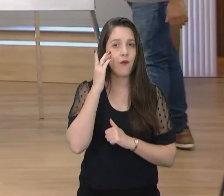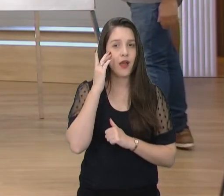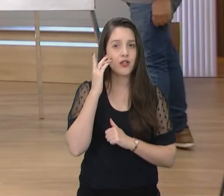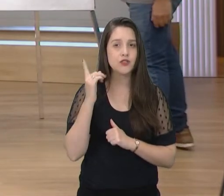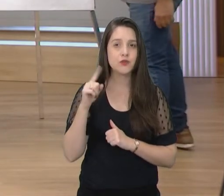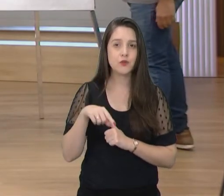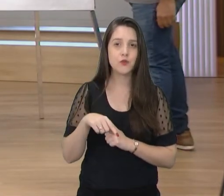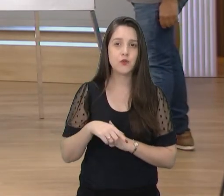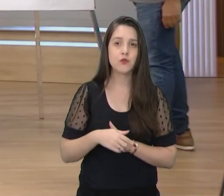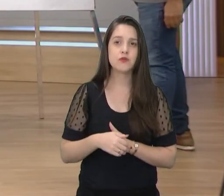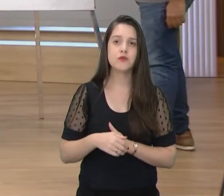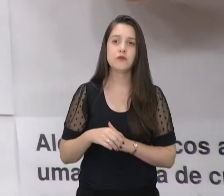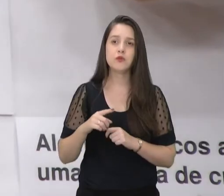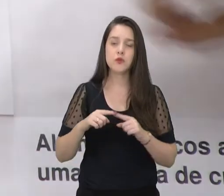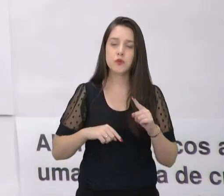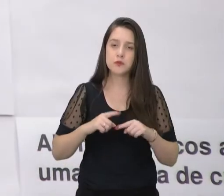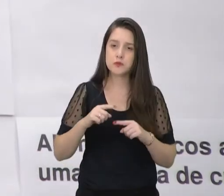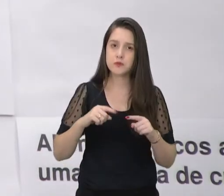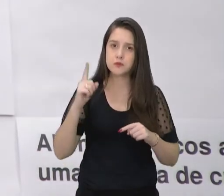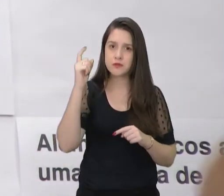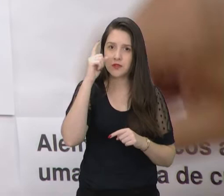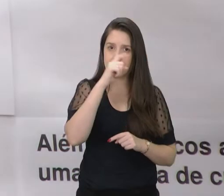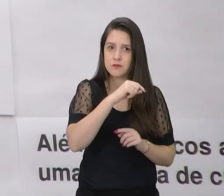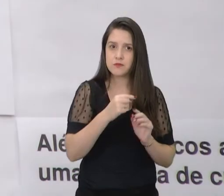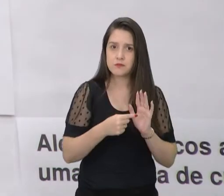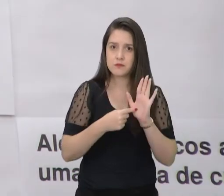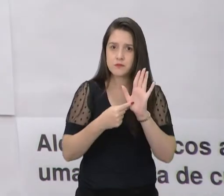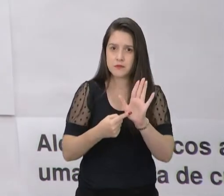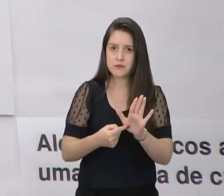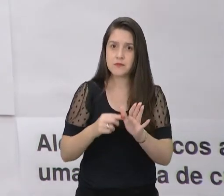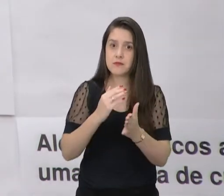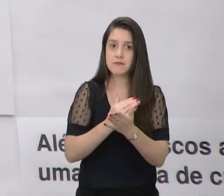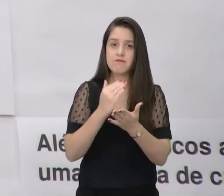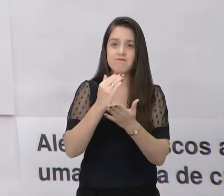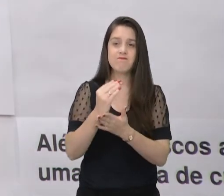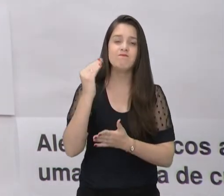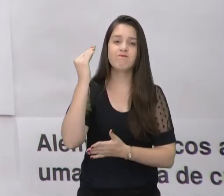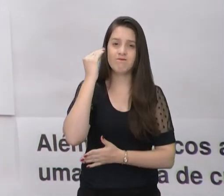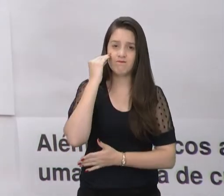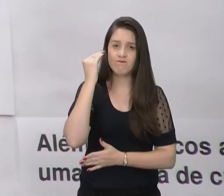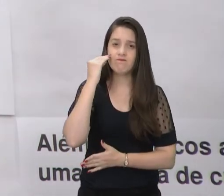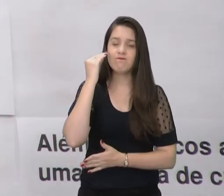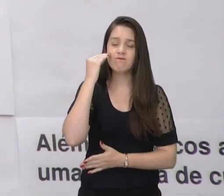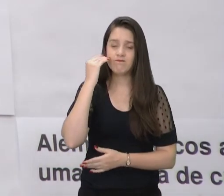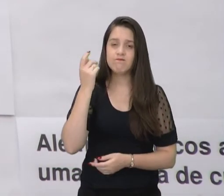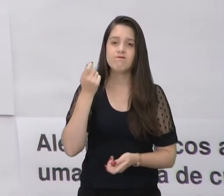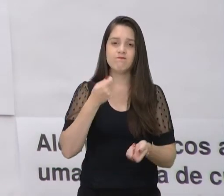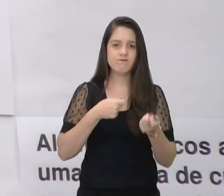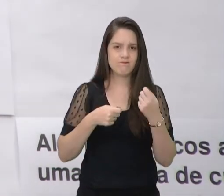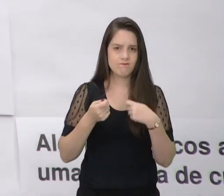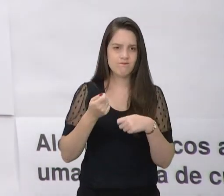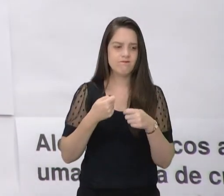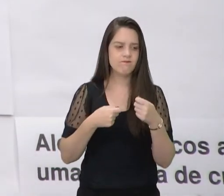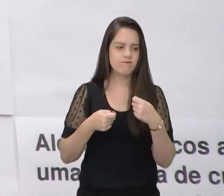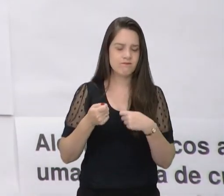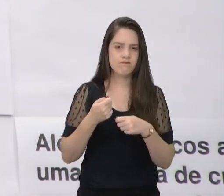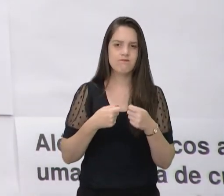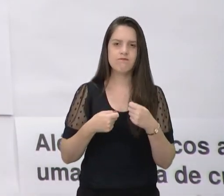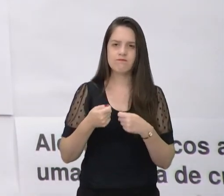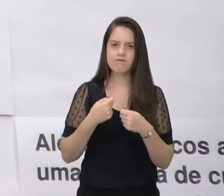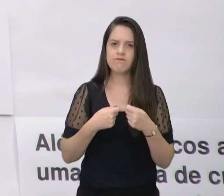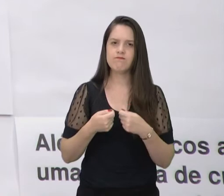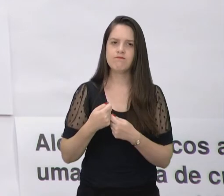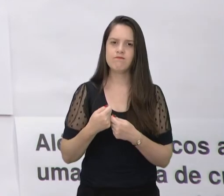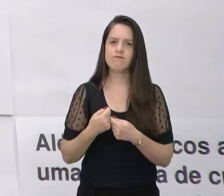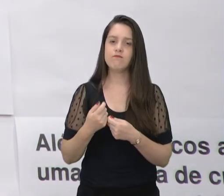Vamos. Mesmo com todas as dificuldades apresentadas, em mais uma tentativa, tem tudo a ver, né? De prosperar o negócio